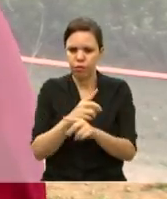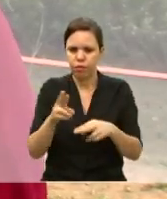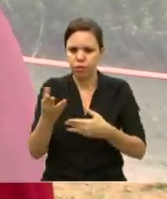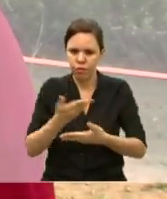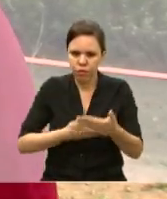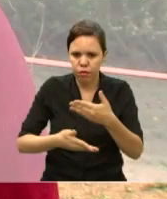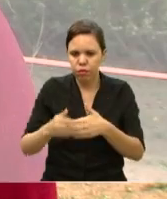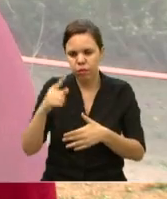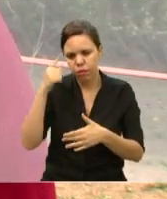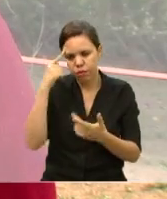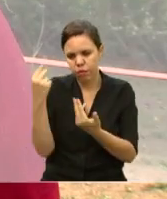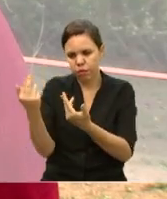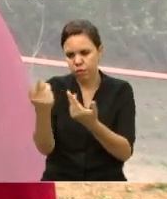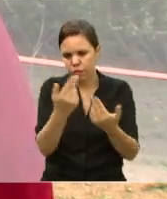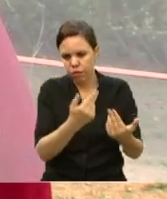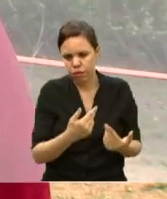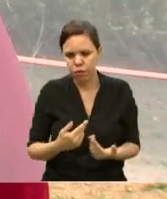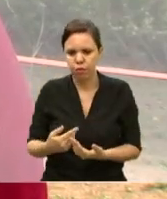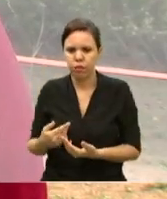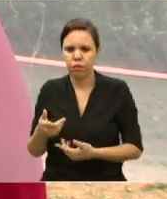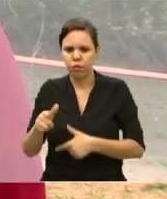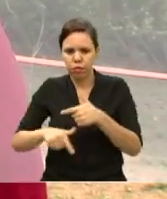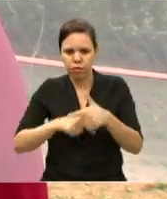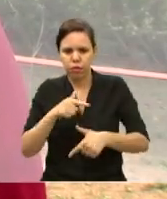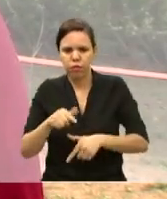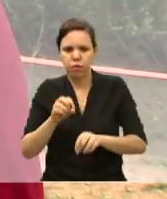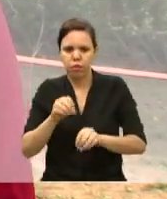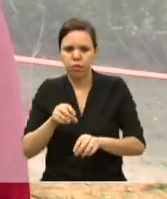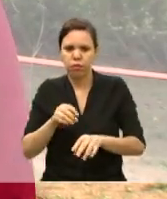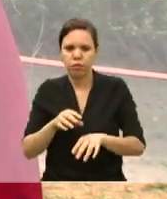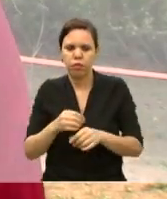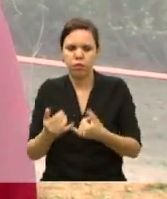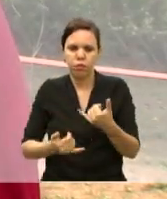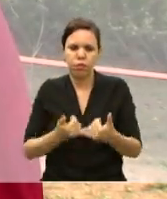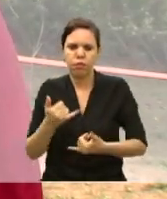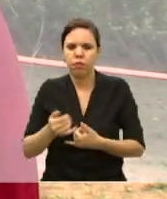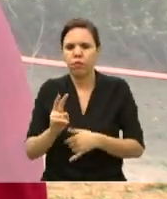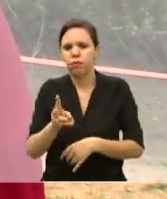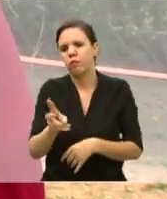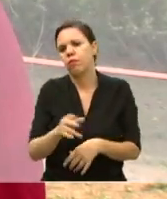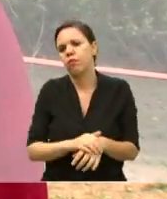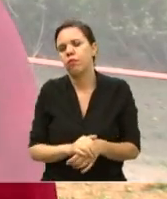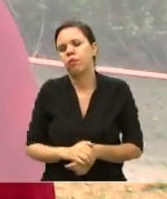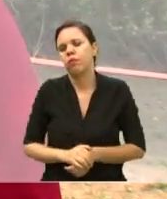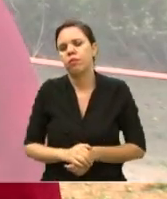mais pelo coletivo, né? Eles trabalham, eles, né, brincam